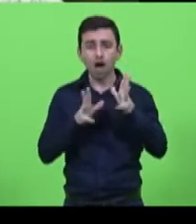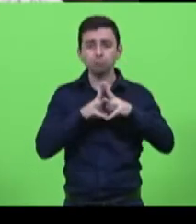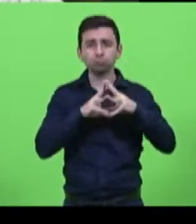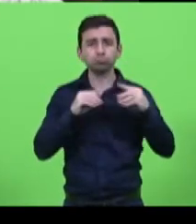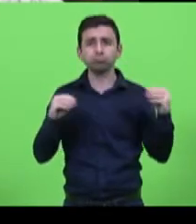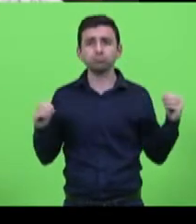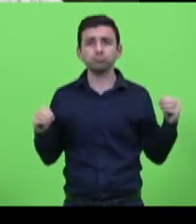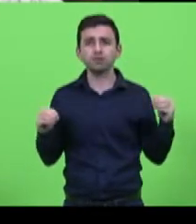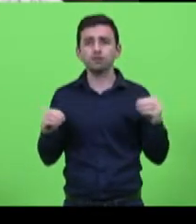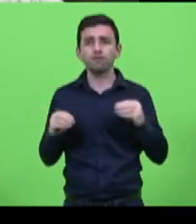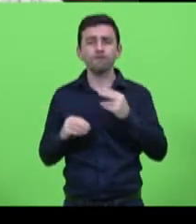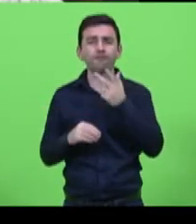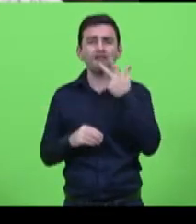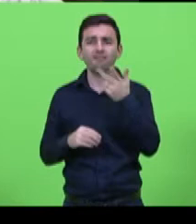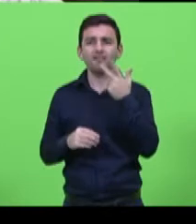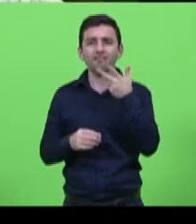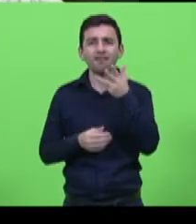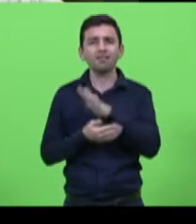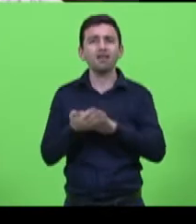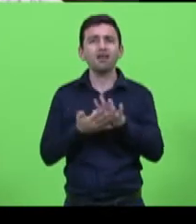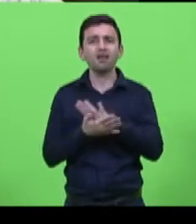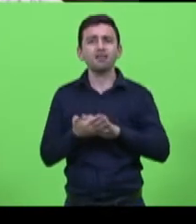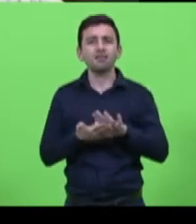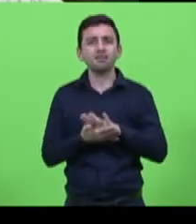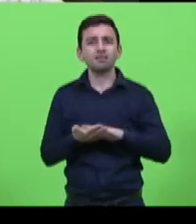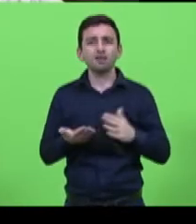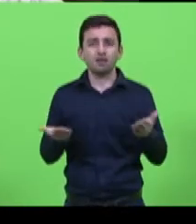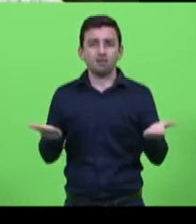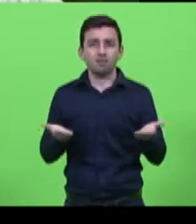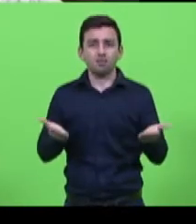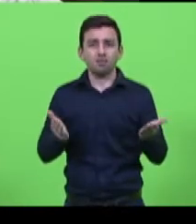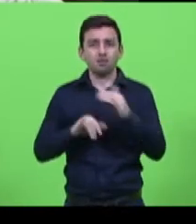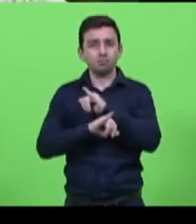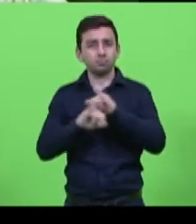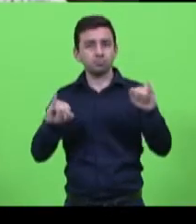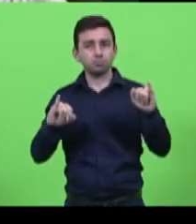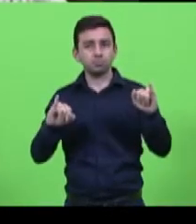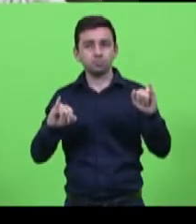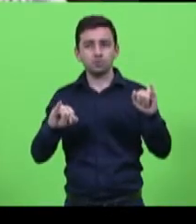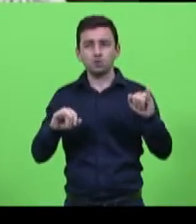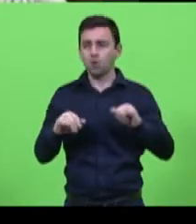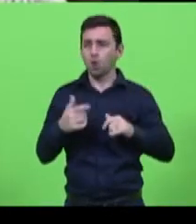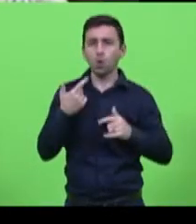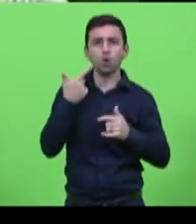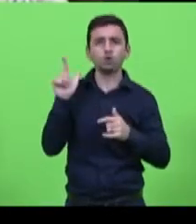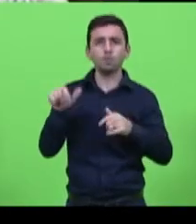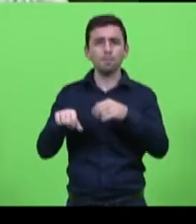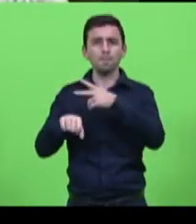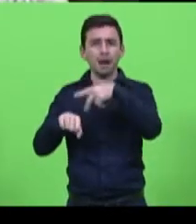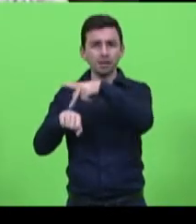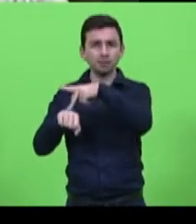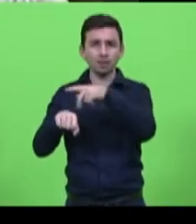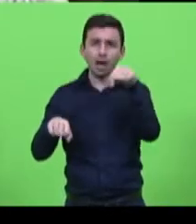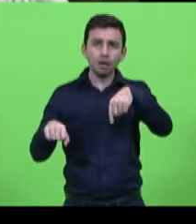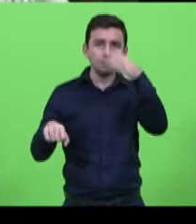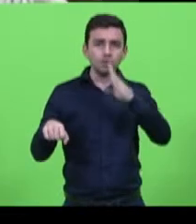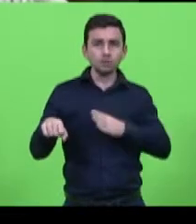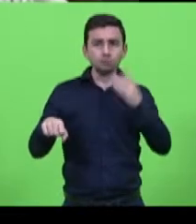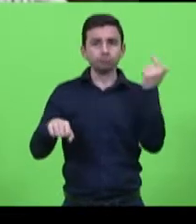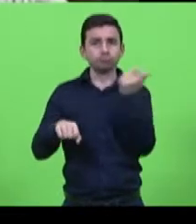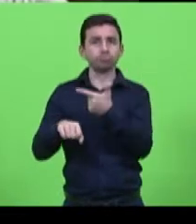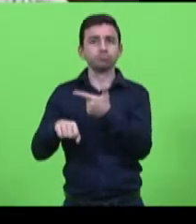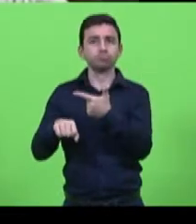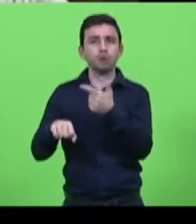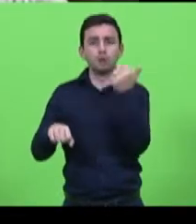ninguém fala das curas, né? Saiu aqui na UOL, o Brasil supera grandes países em números de recuperados do